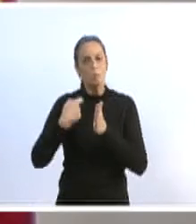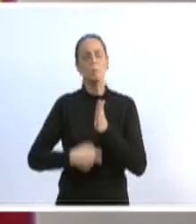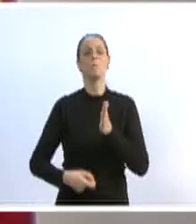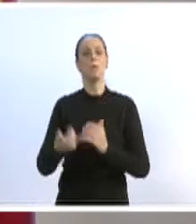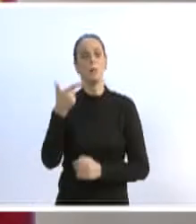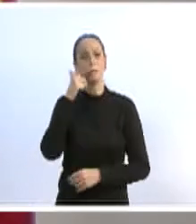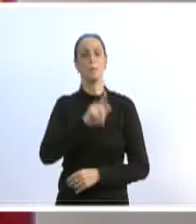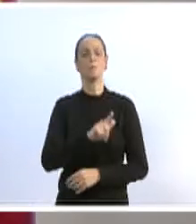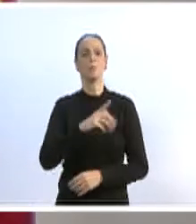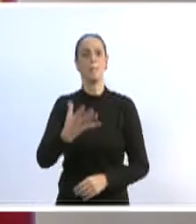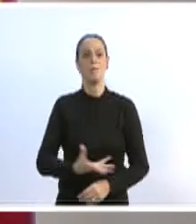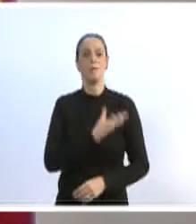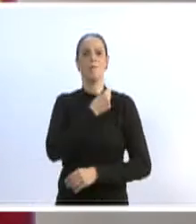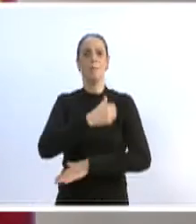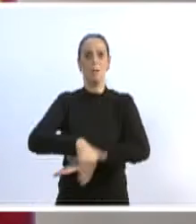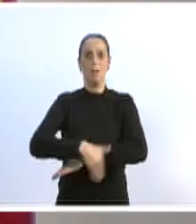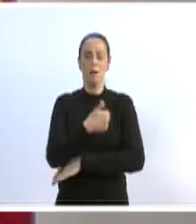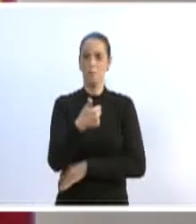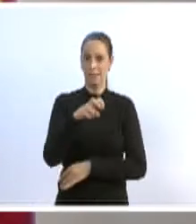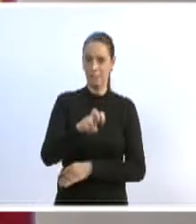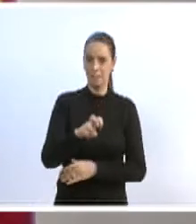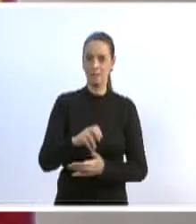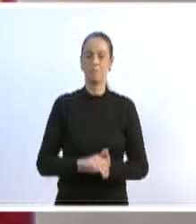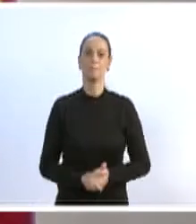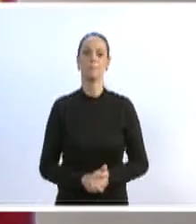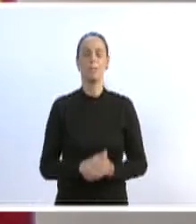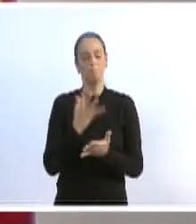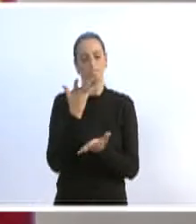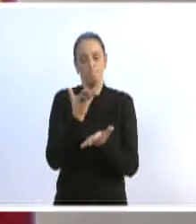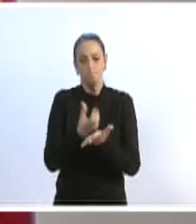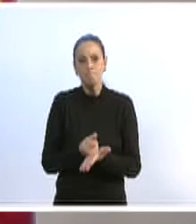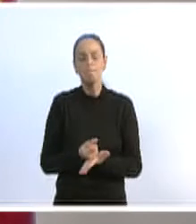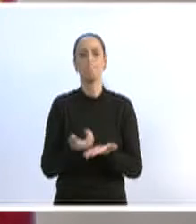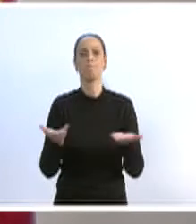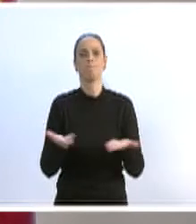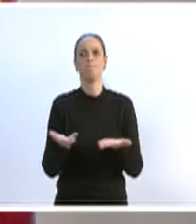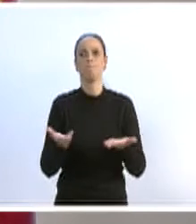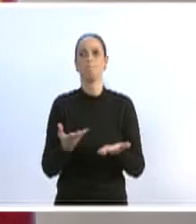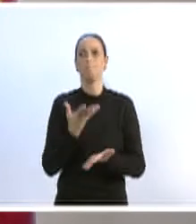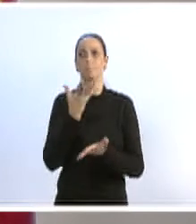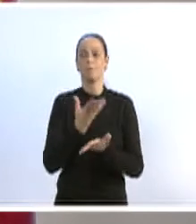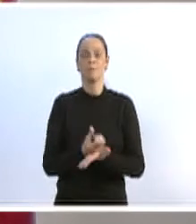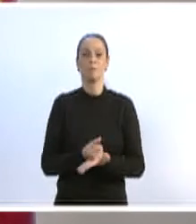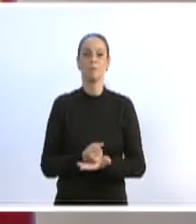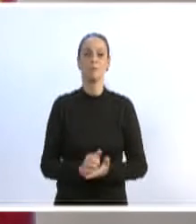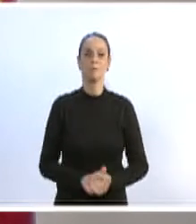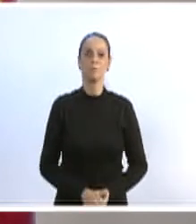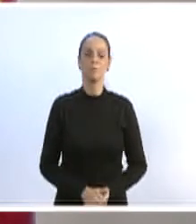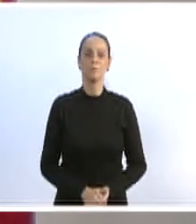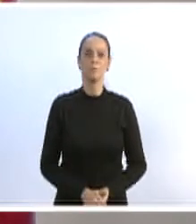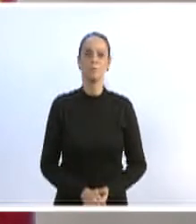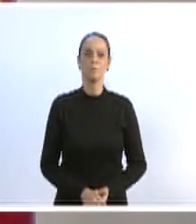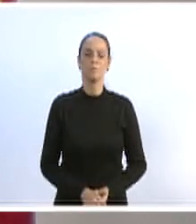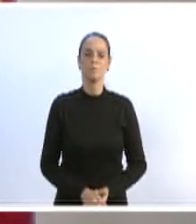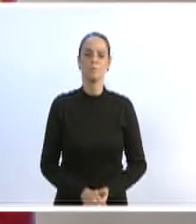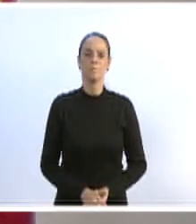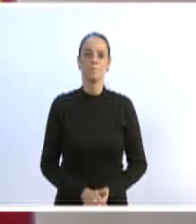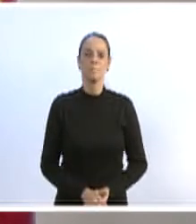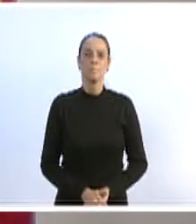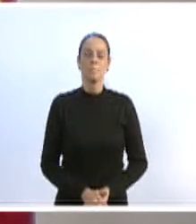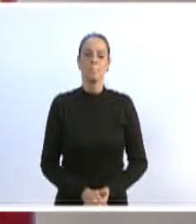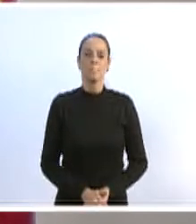possa salvar a rookies e faça-se leses senhor vereador passa esse registro para que é